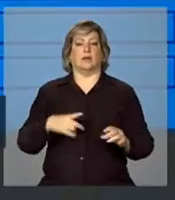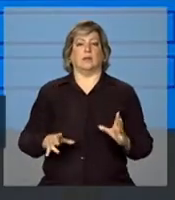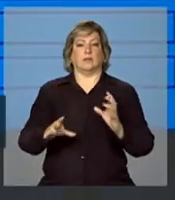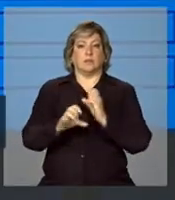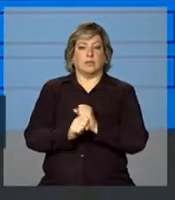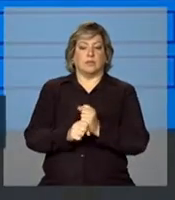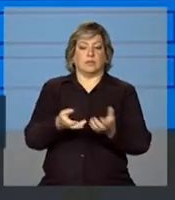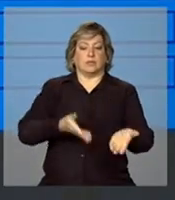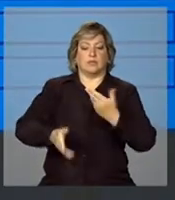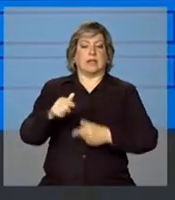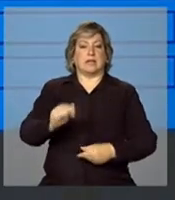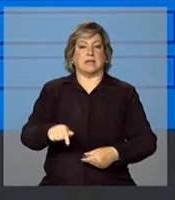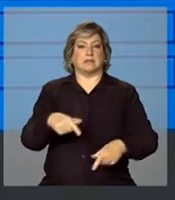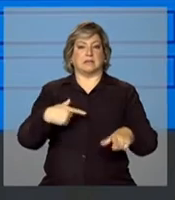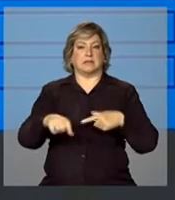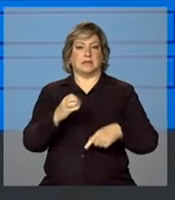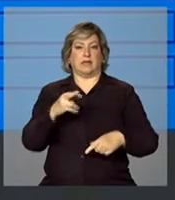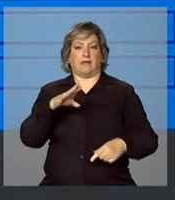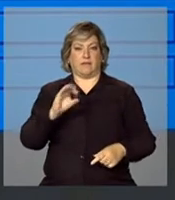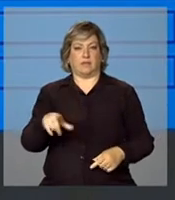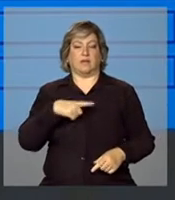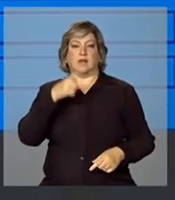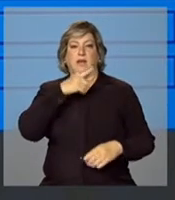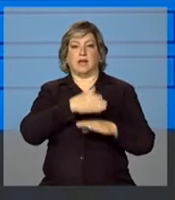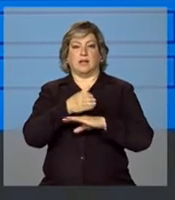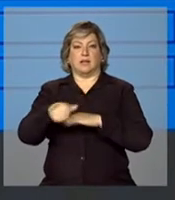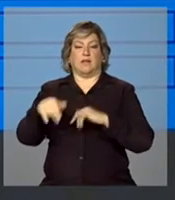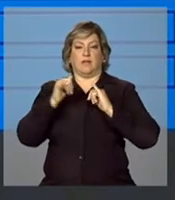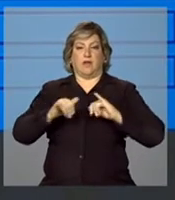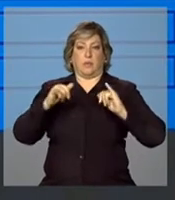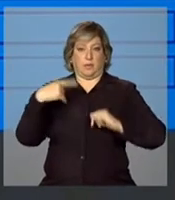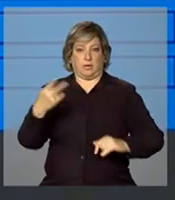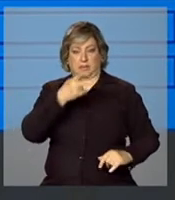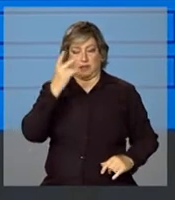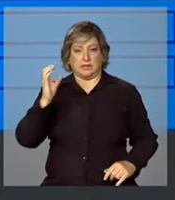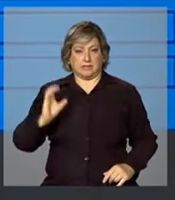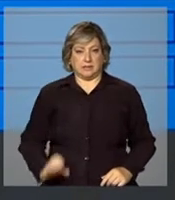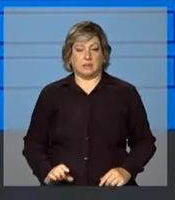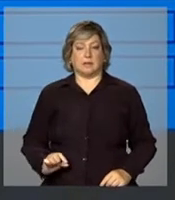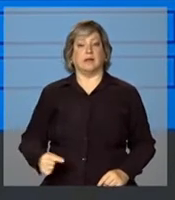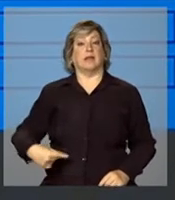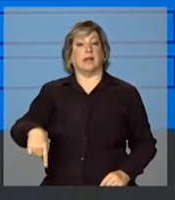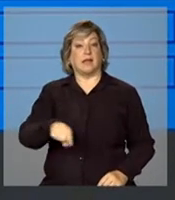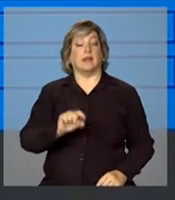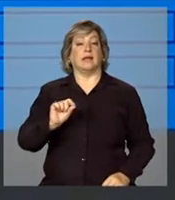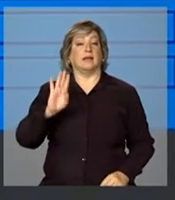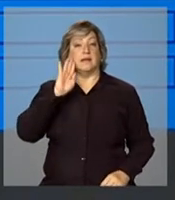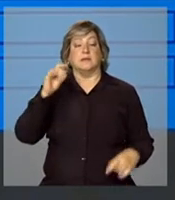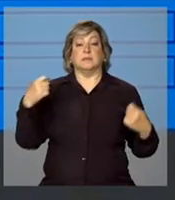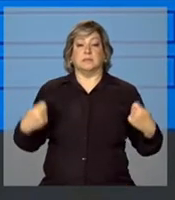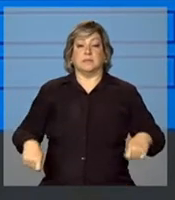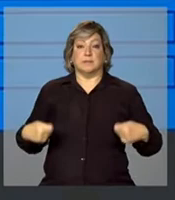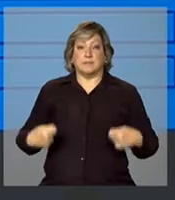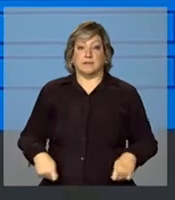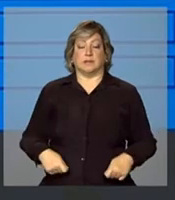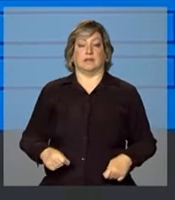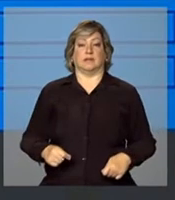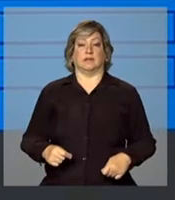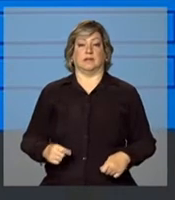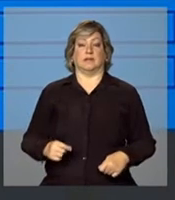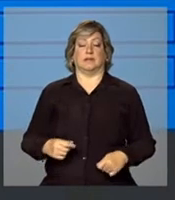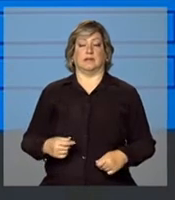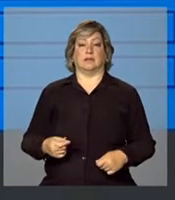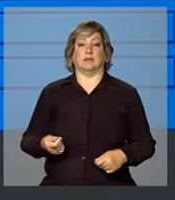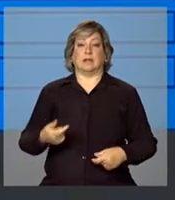desse serviço de acesso à informação aos cidadãos, tá? ela vai demandar um investimento tecnológico.